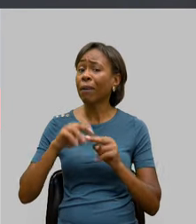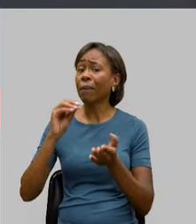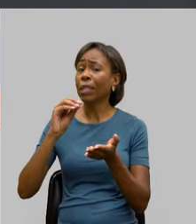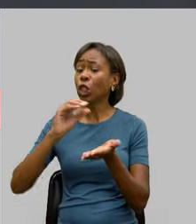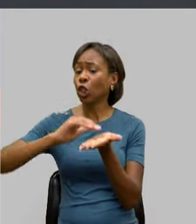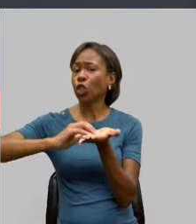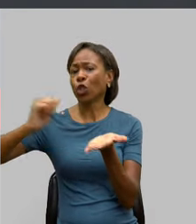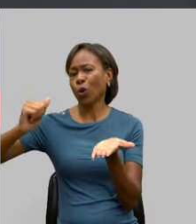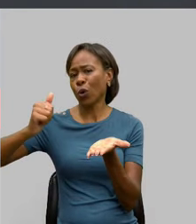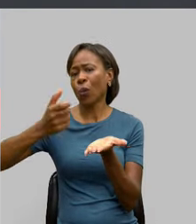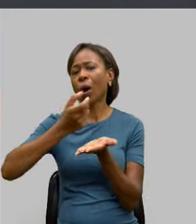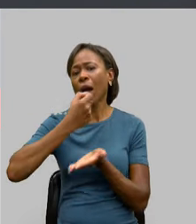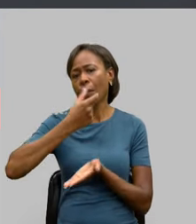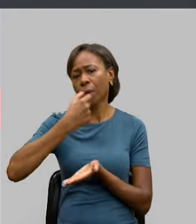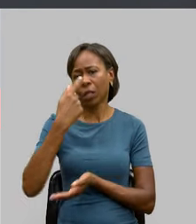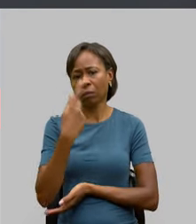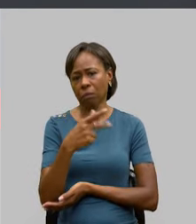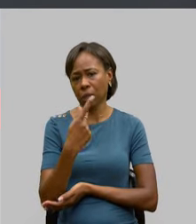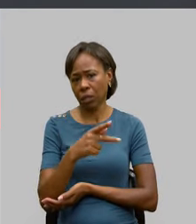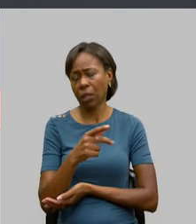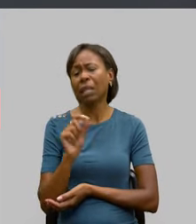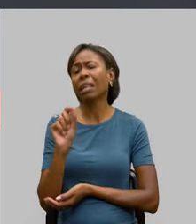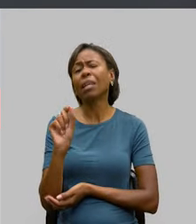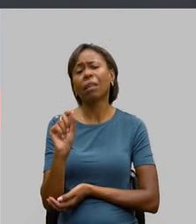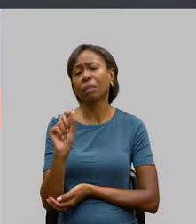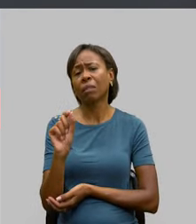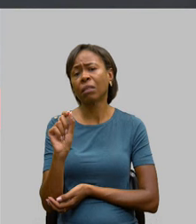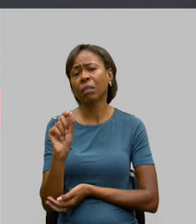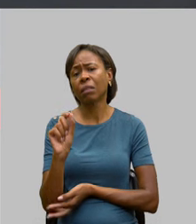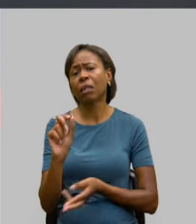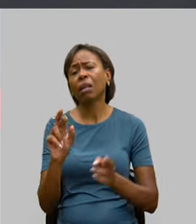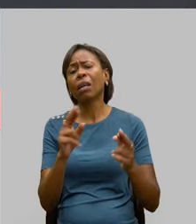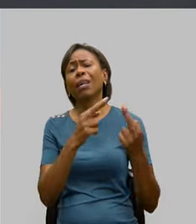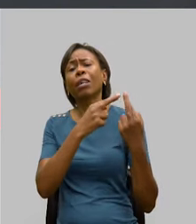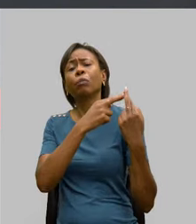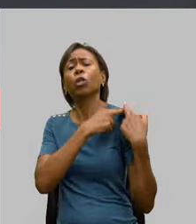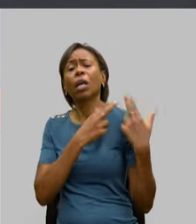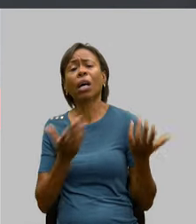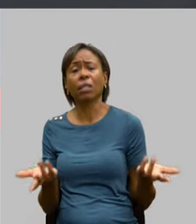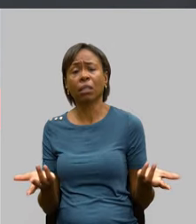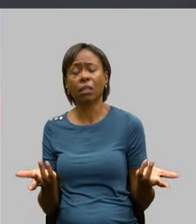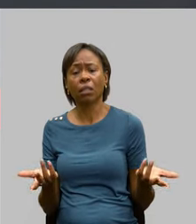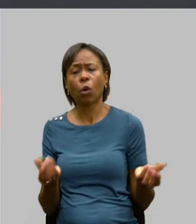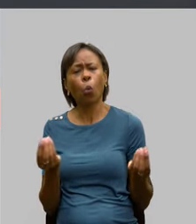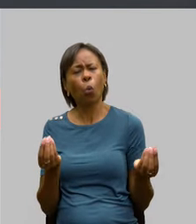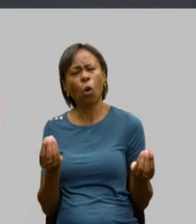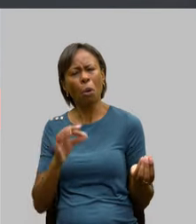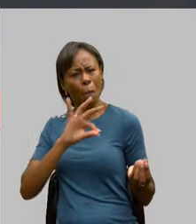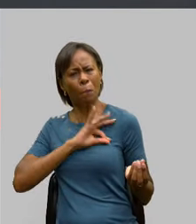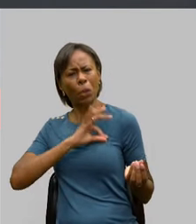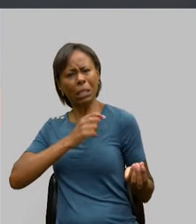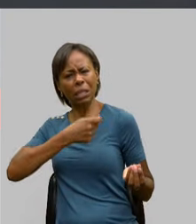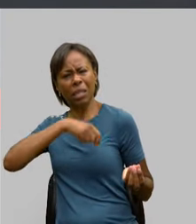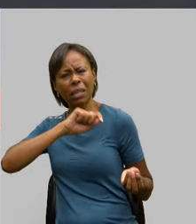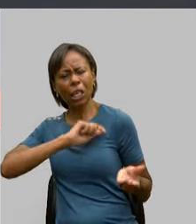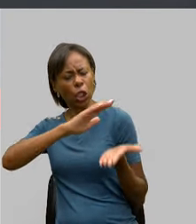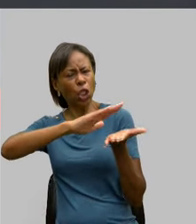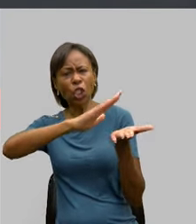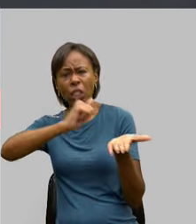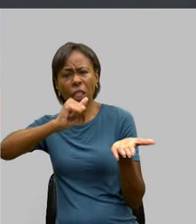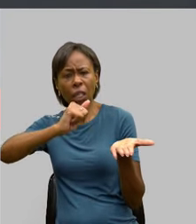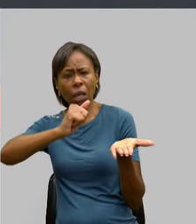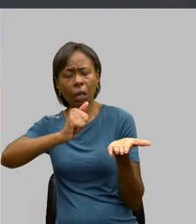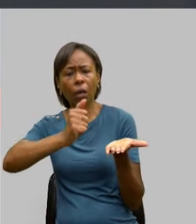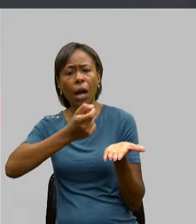é que é responsável por isso quem que prende um delegado que tira o remédio de uma criança que precisa do remédio